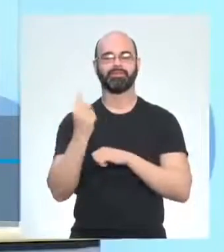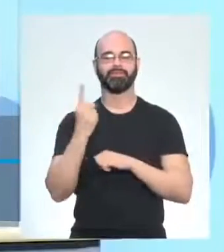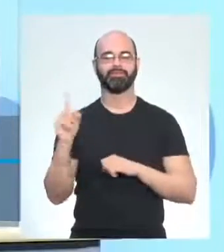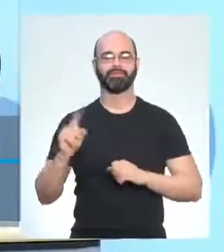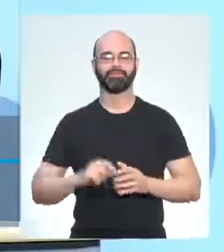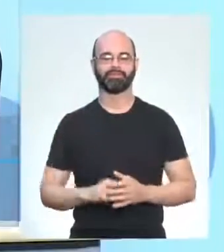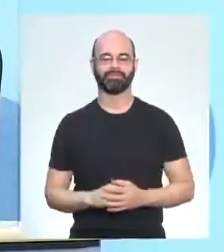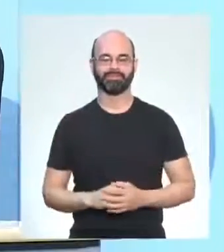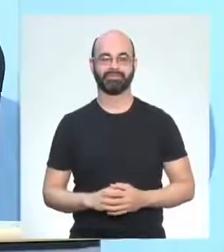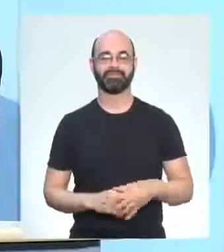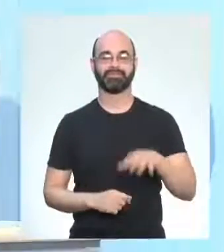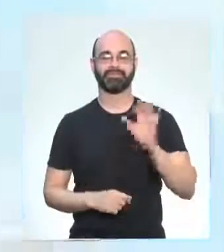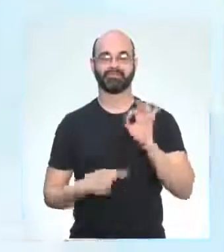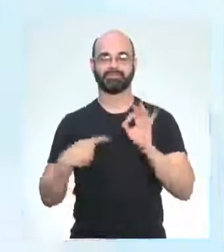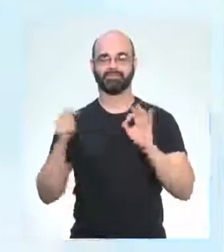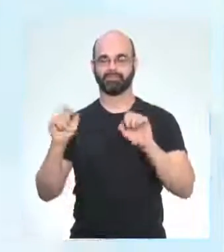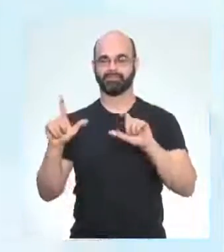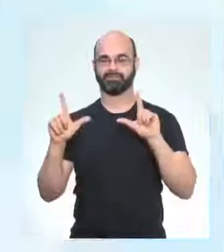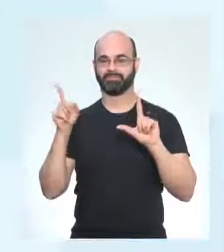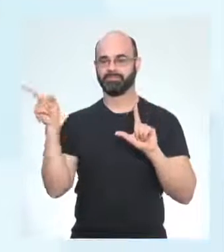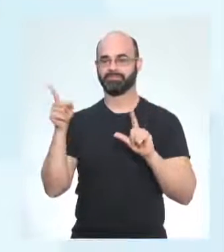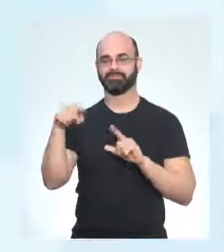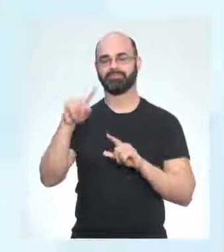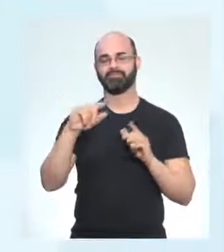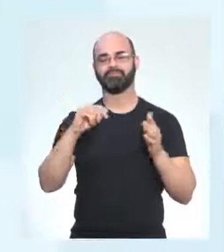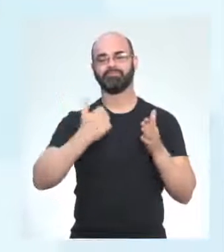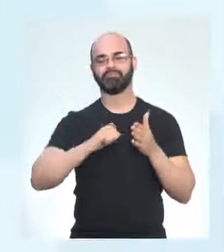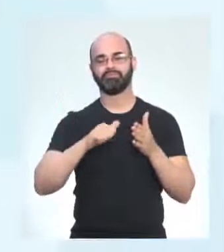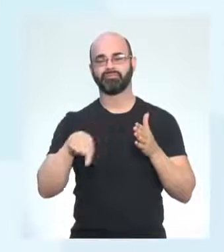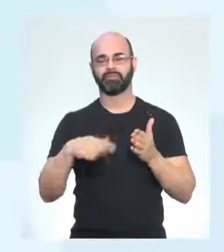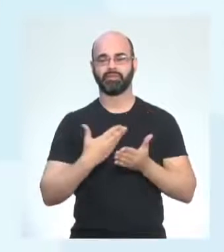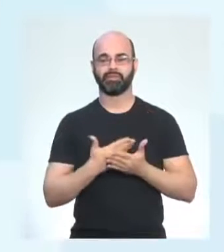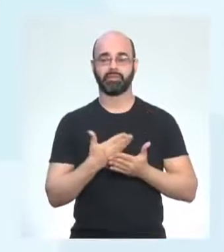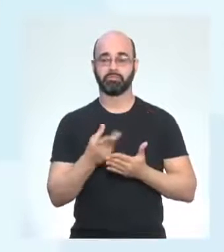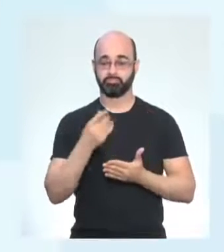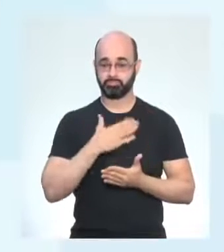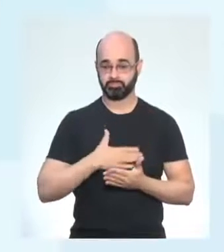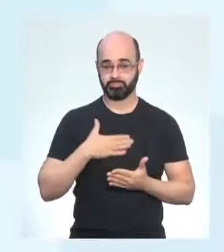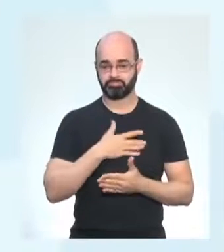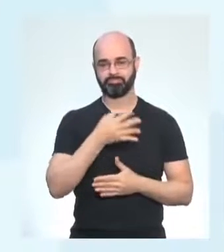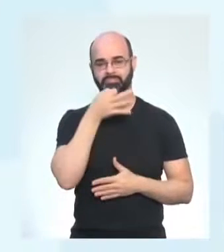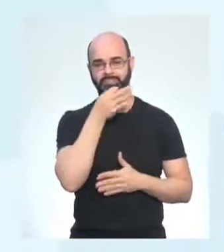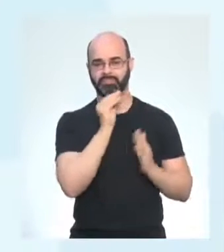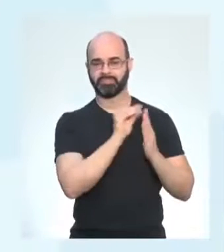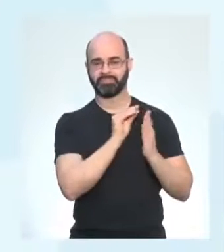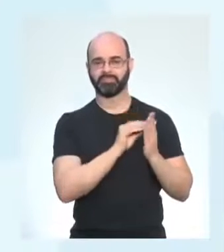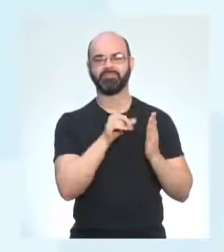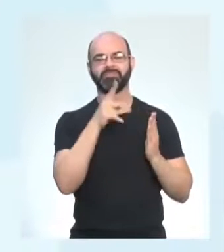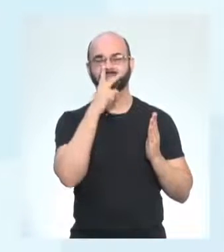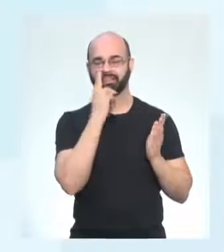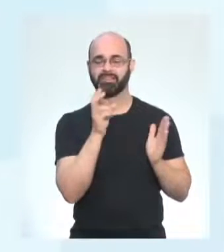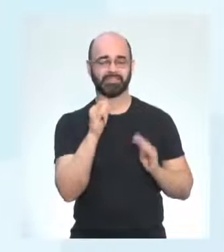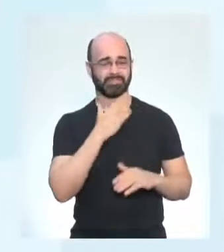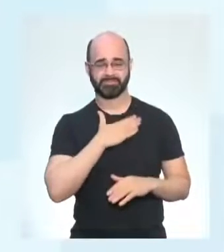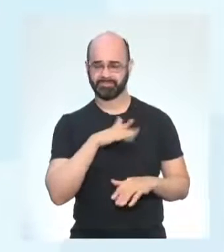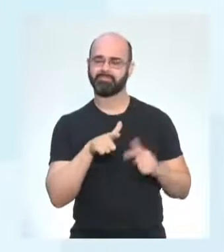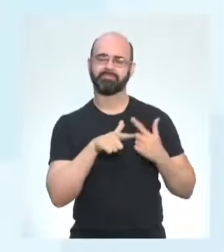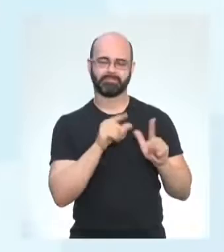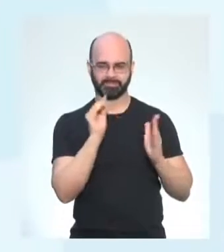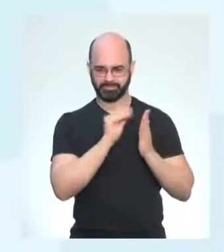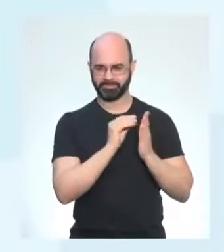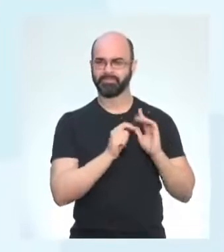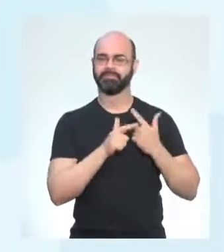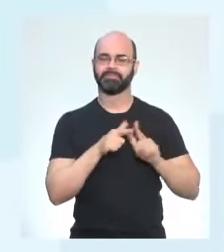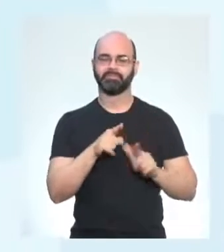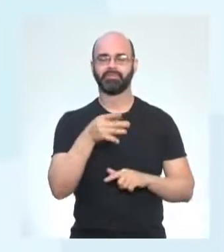isso aí, então na telinha vai aparecer para vocês, avaliem lá a nossa aula, se gostou, comenta lá, coloca o que você achou, se não gostou, também coloca lá